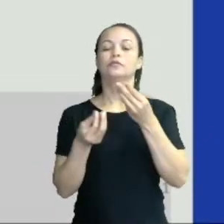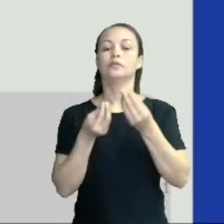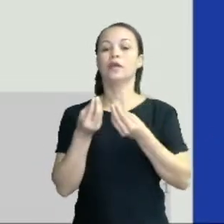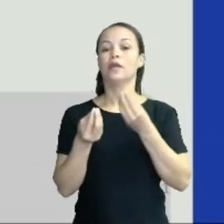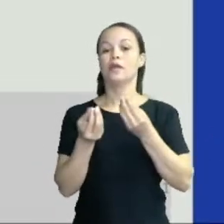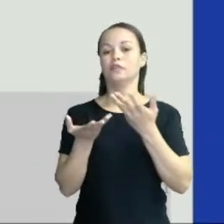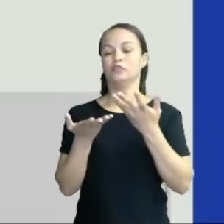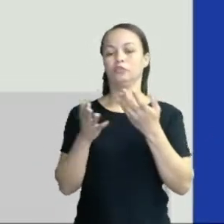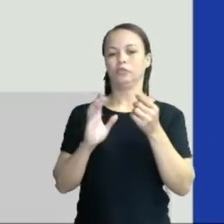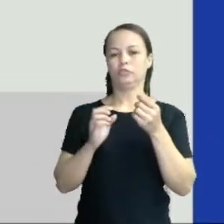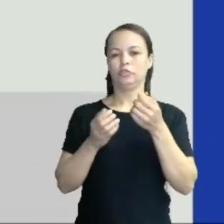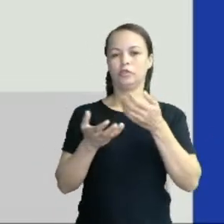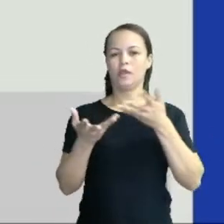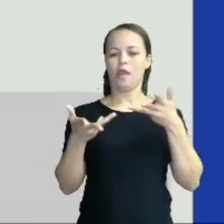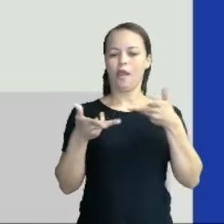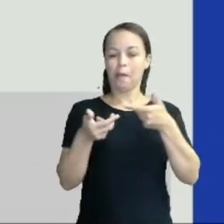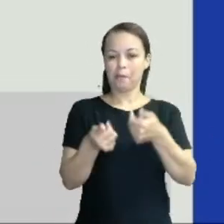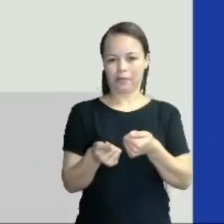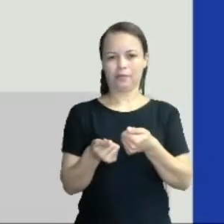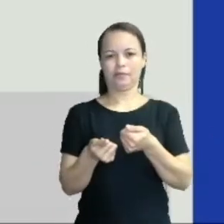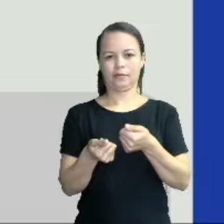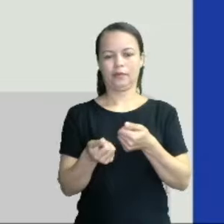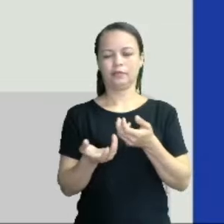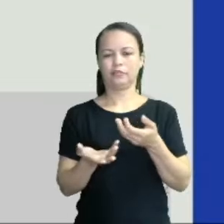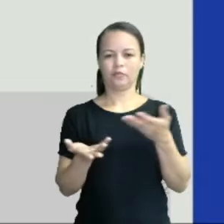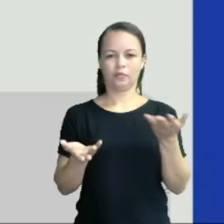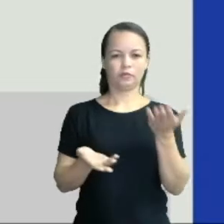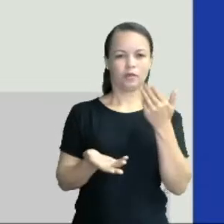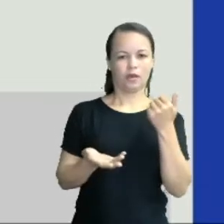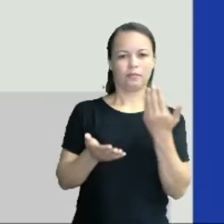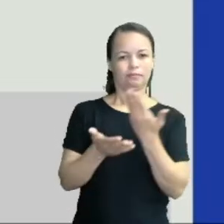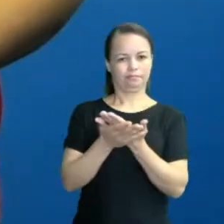de habilidade. Vamos lá para a nossa aula?